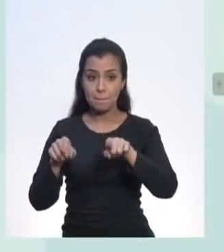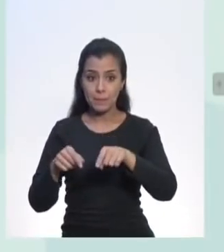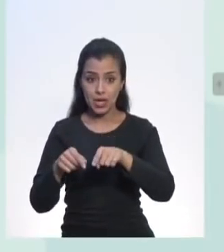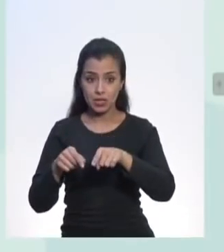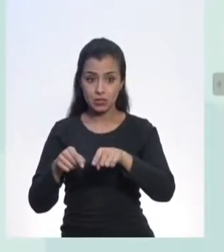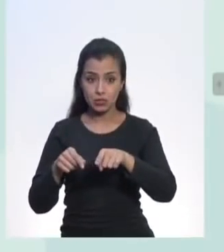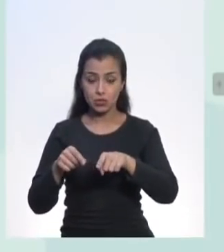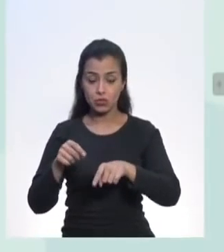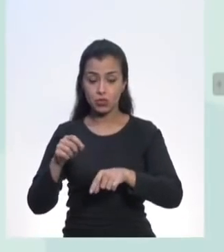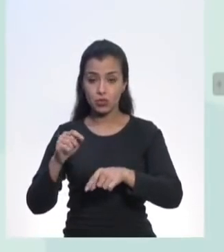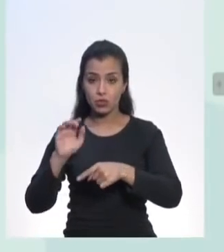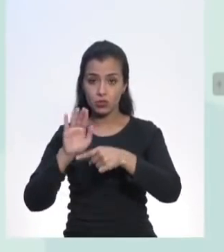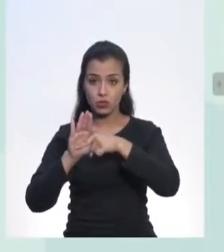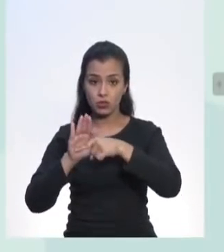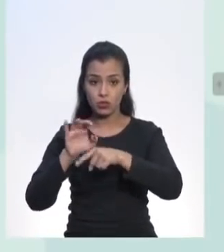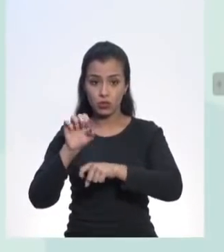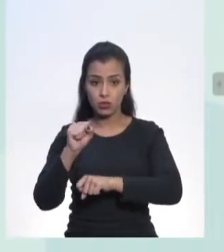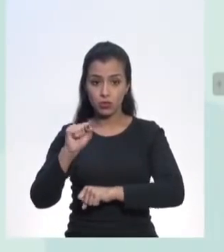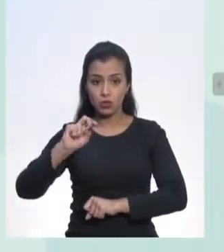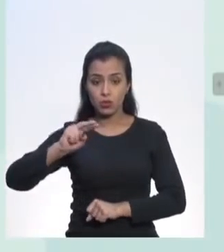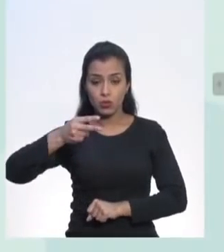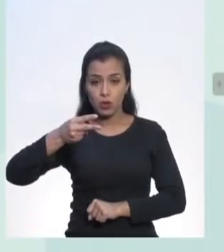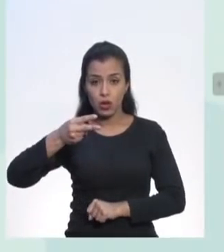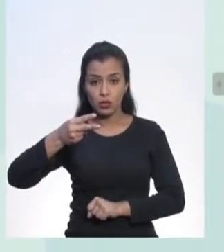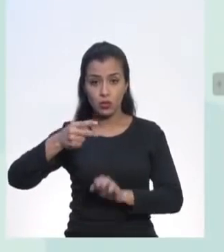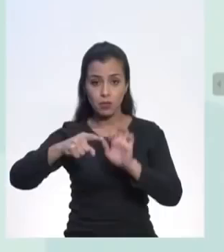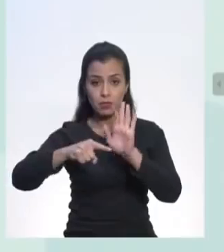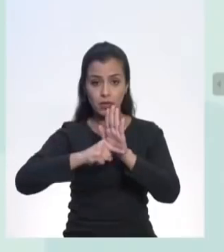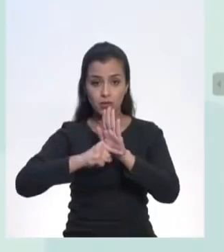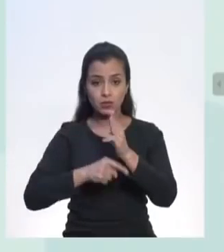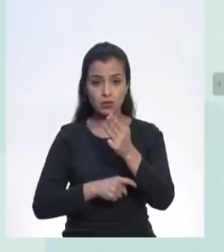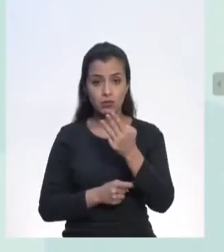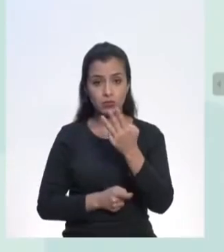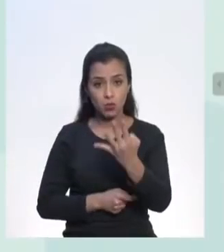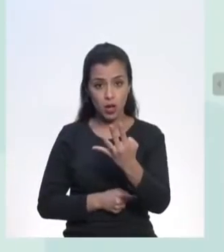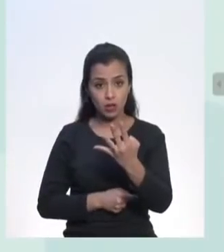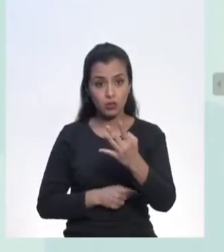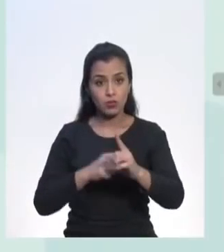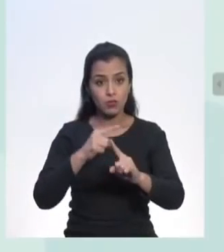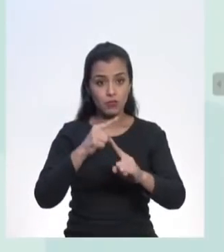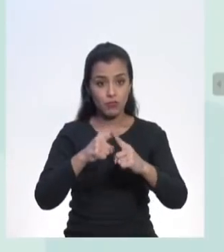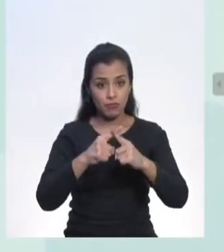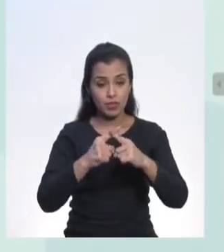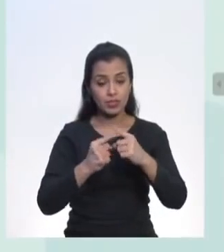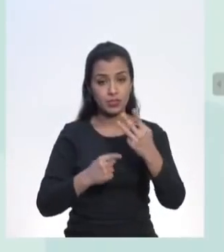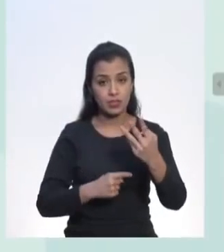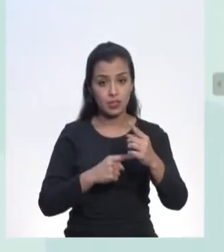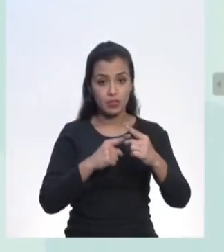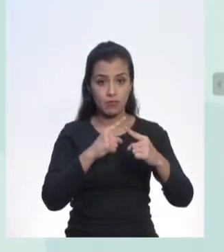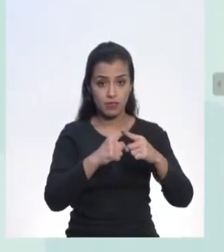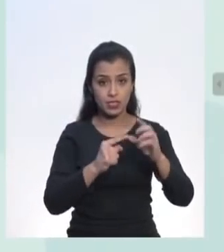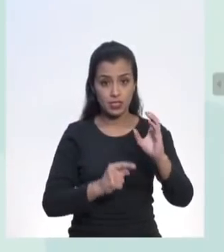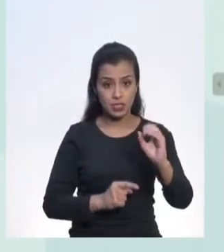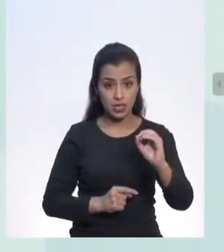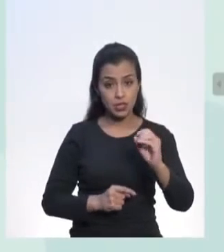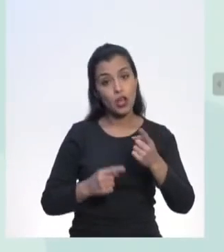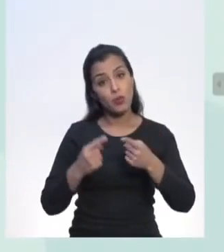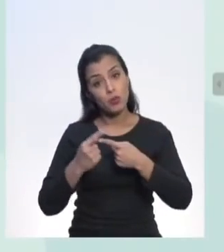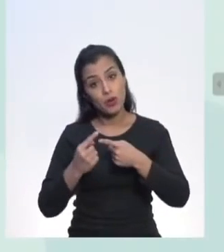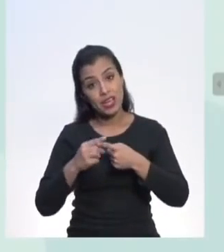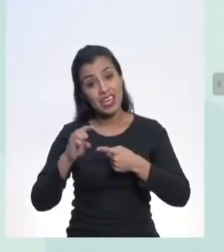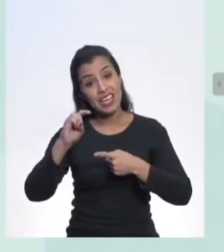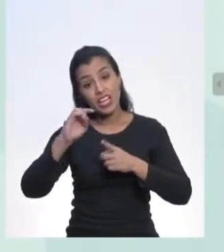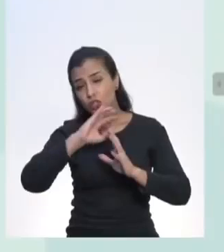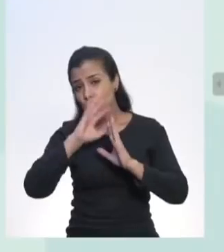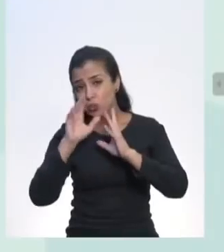vezes o 3 vezes o 0. Bom, essa segunda parte eu nem vou multiplicar, porque multiplicar por 0